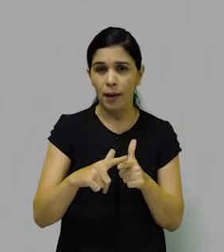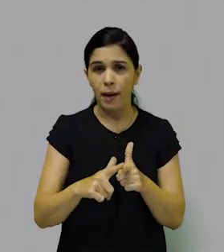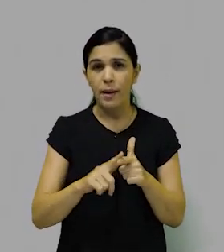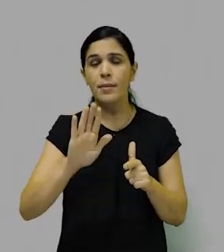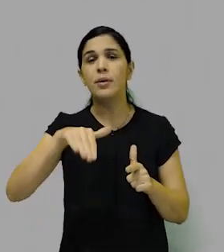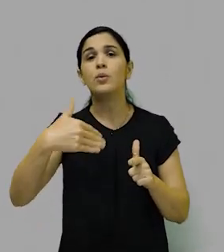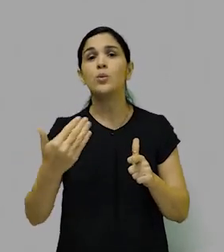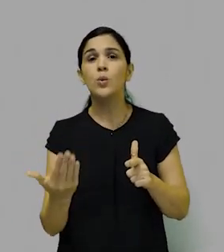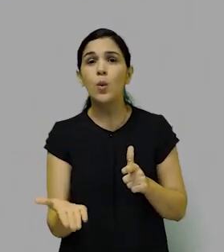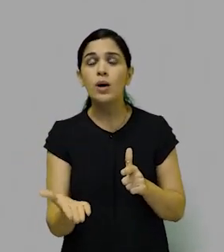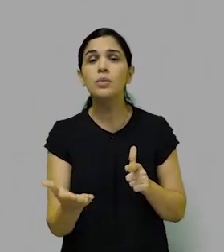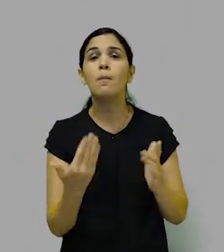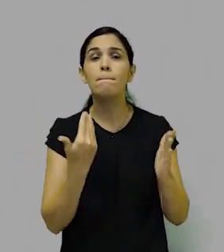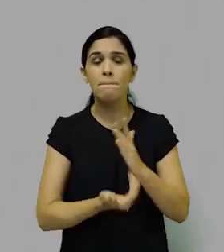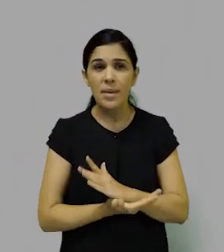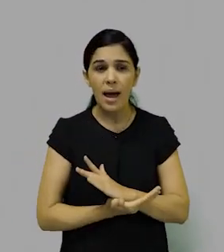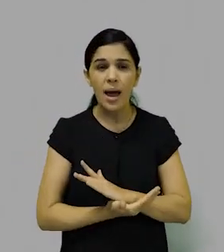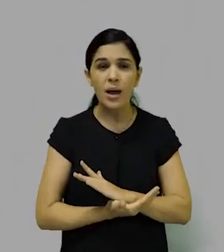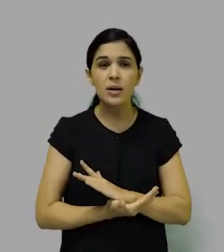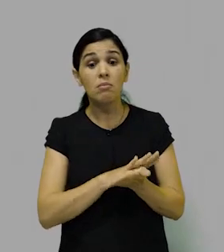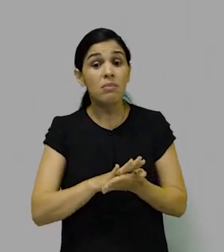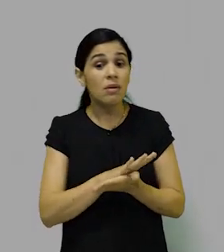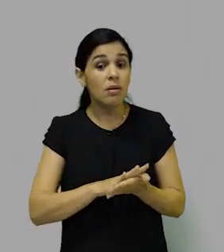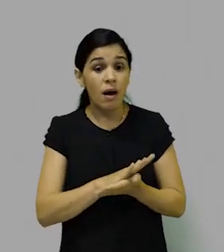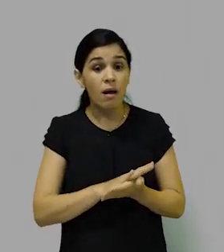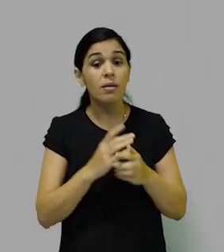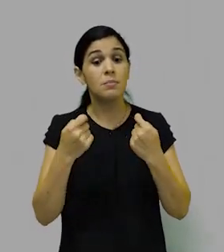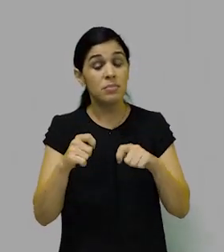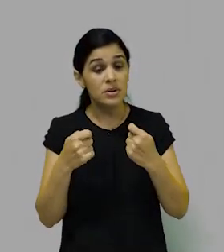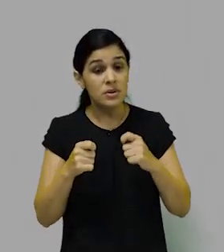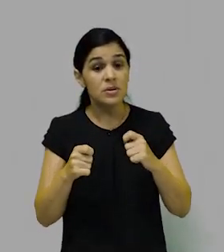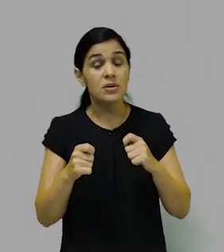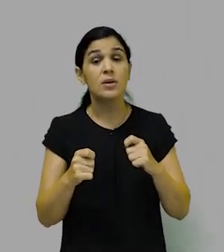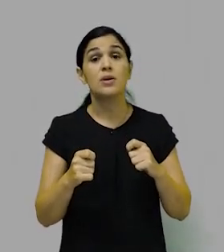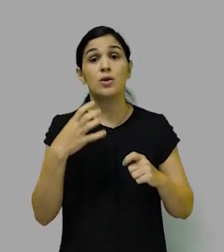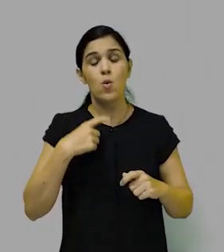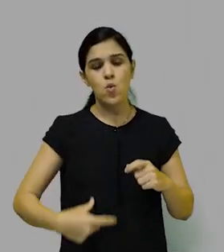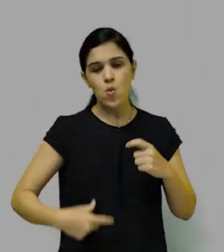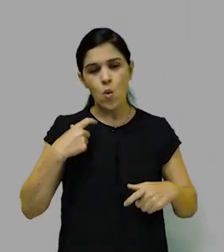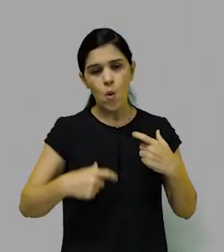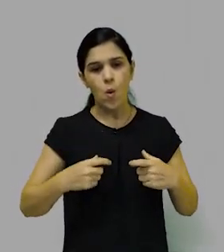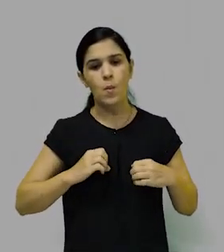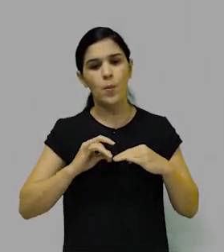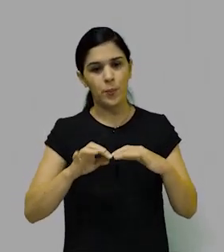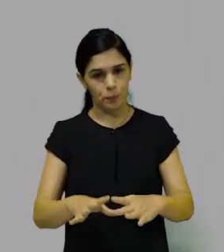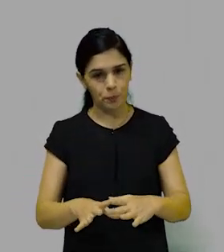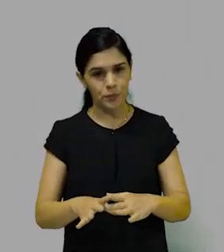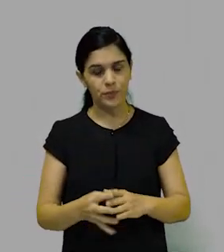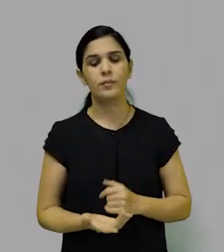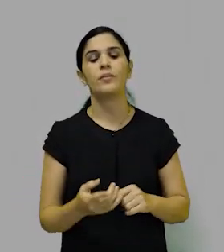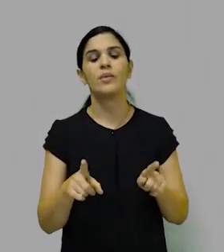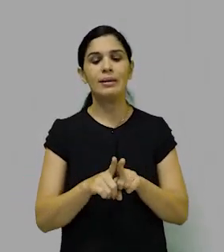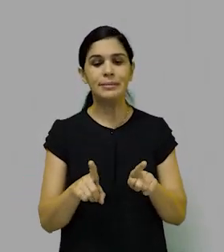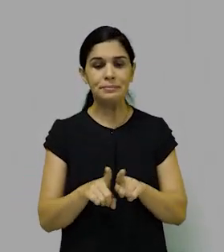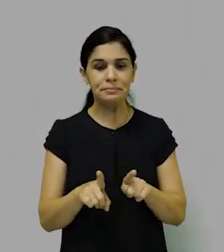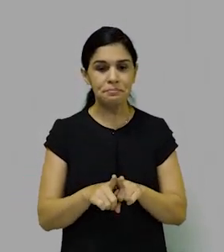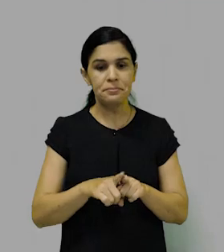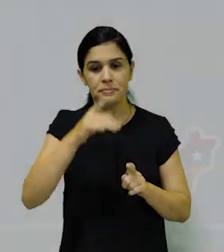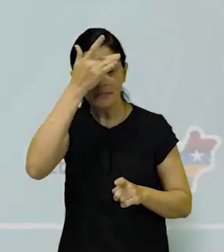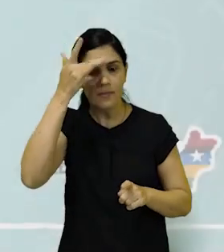17. Pessoa muito magra. Então, percebam, a pessoa com a anorexia